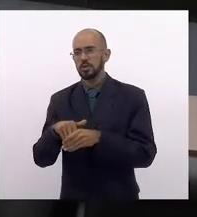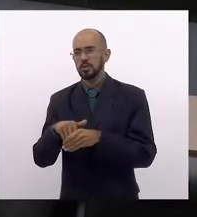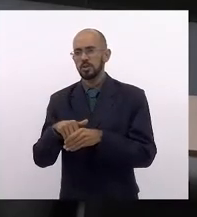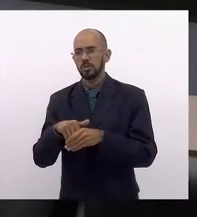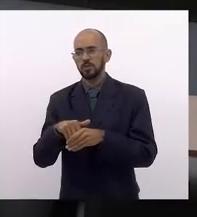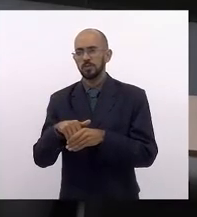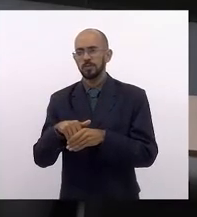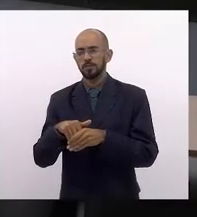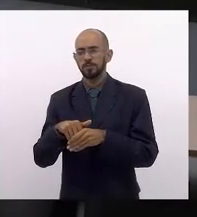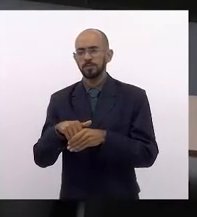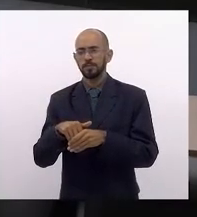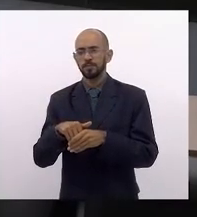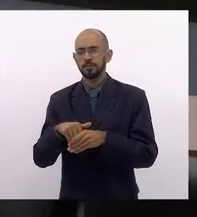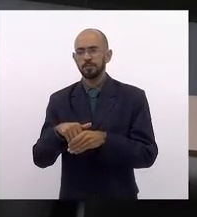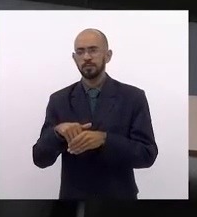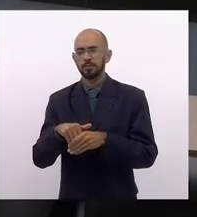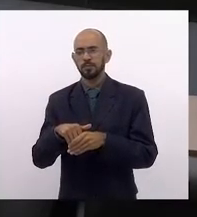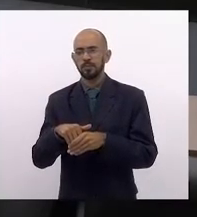votação